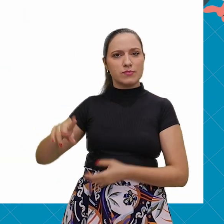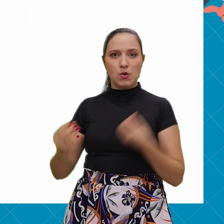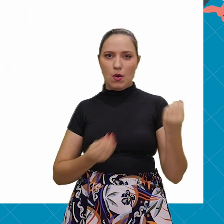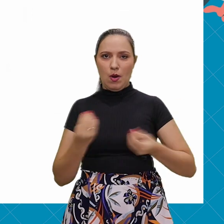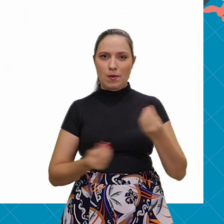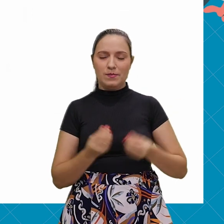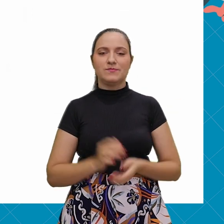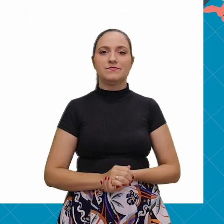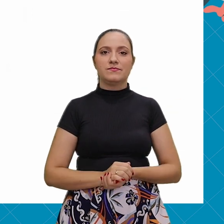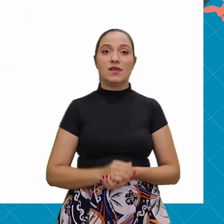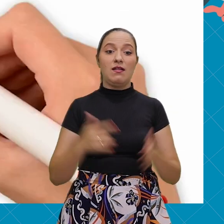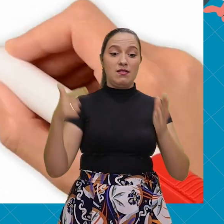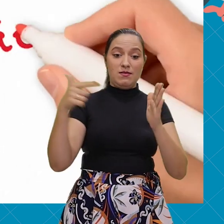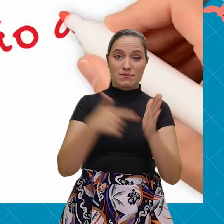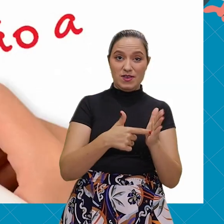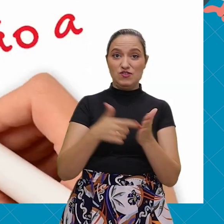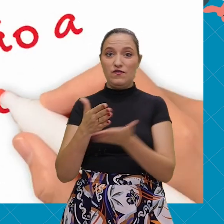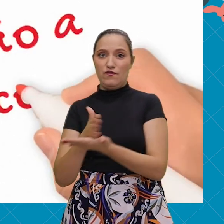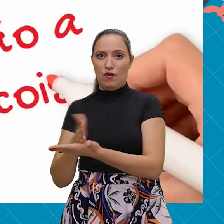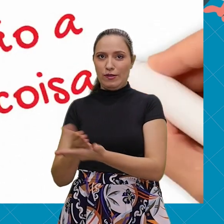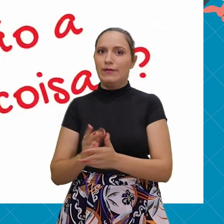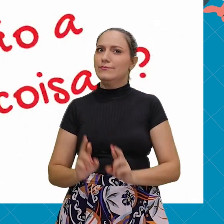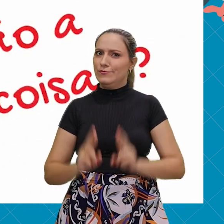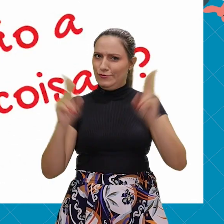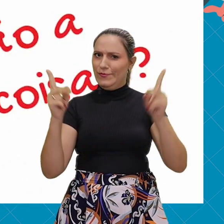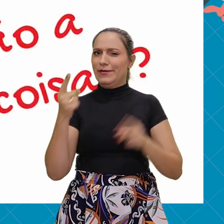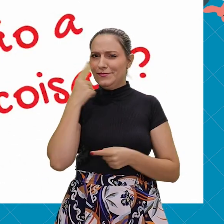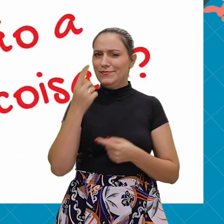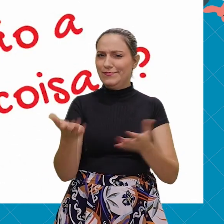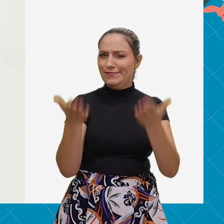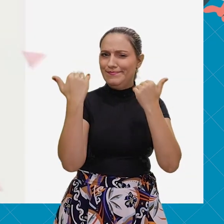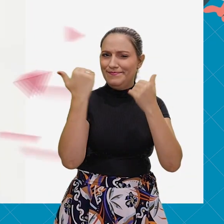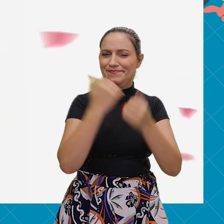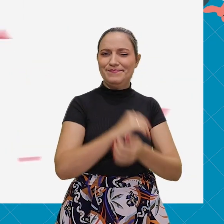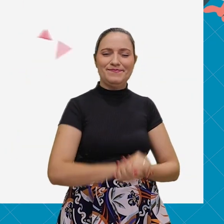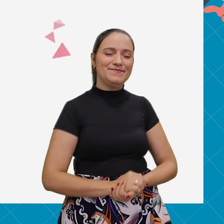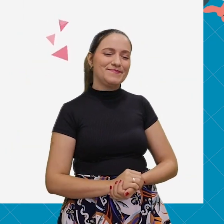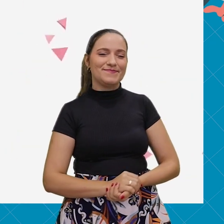últimos. Limite e fronteira não são a mesma coisa. Então bora lá pro vídeo.